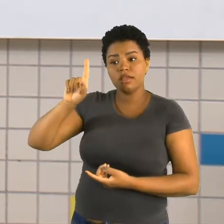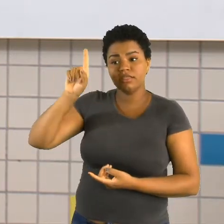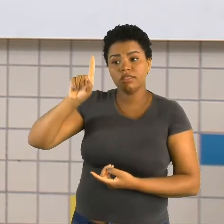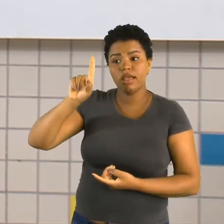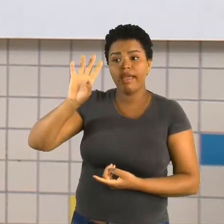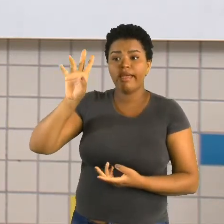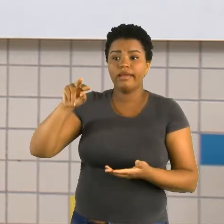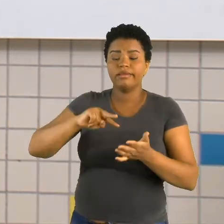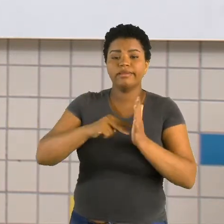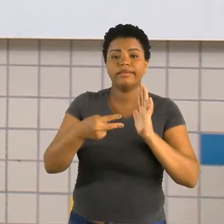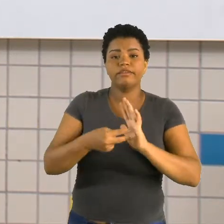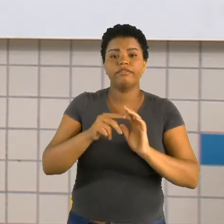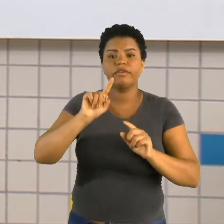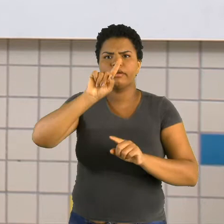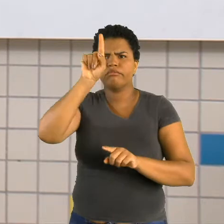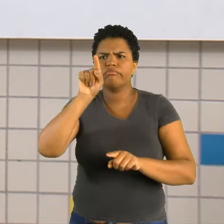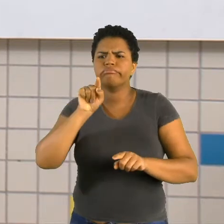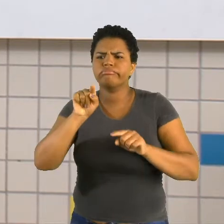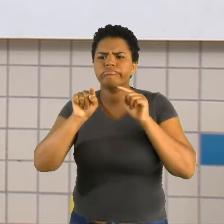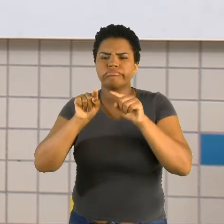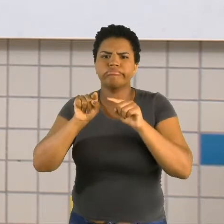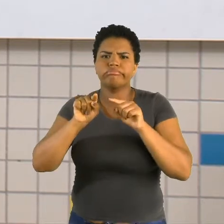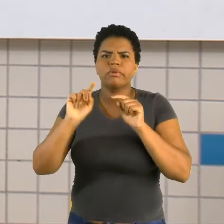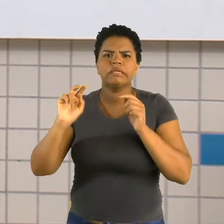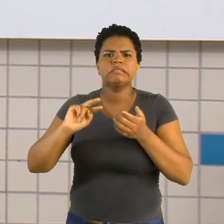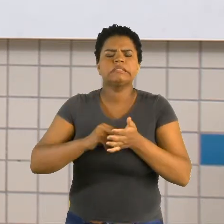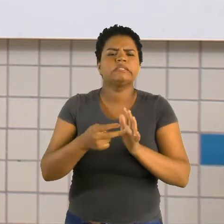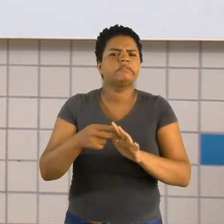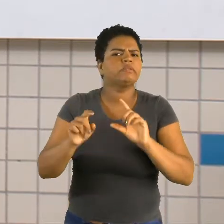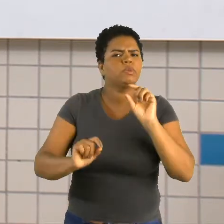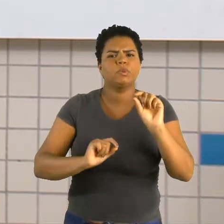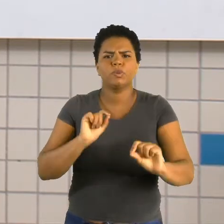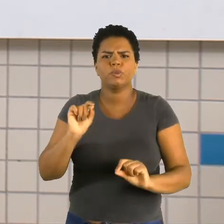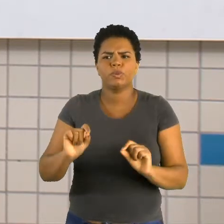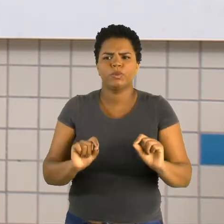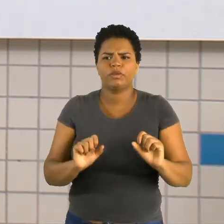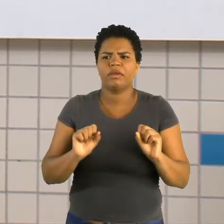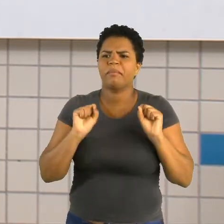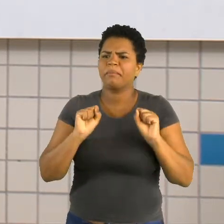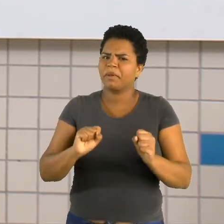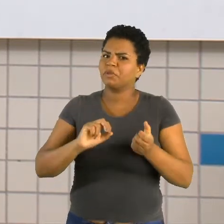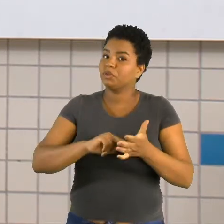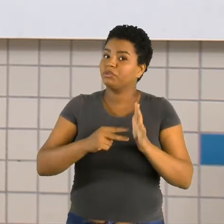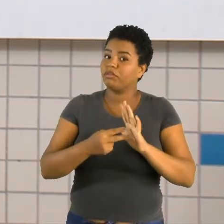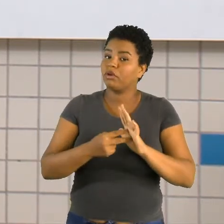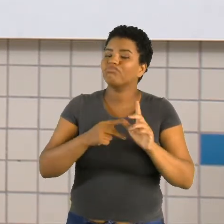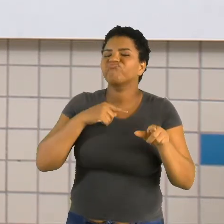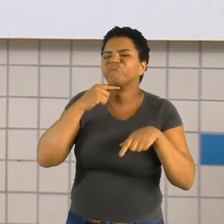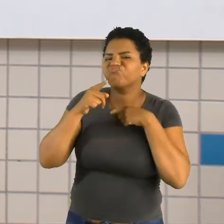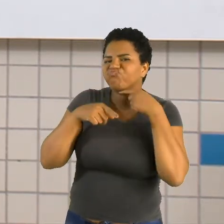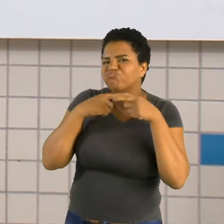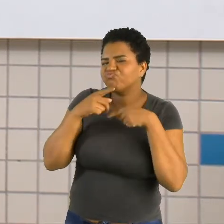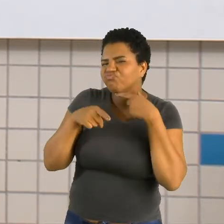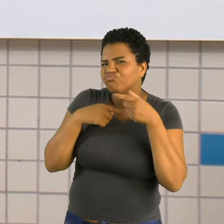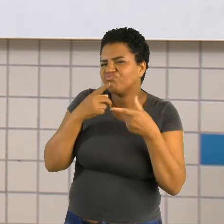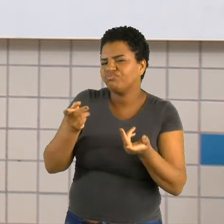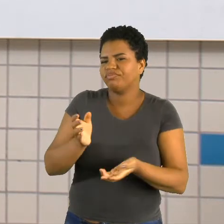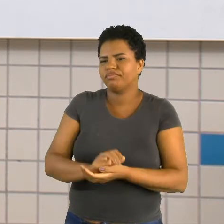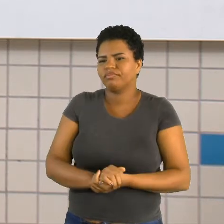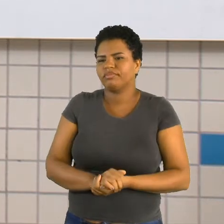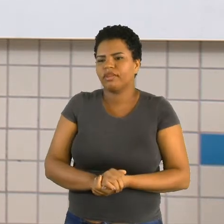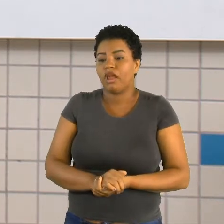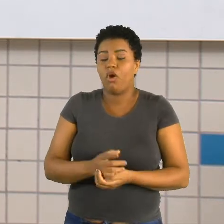interrogação. O que será que pode significar esse ponto de interrogação? Pode significar uma dúvida. E olha esse